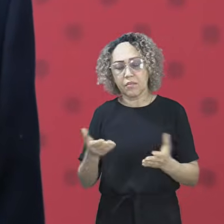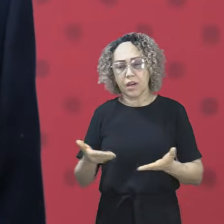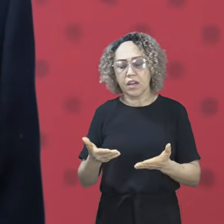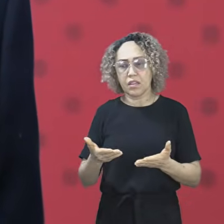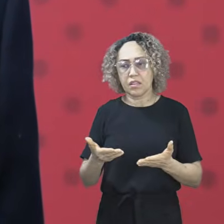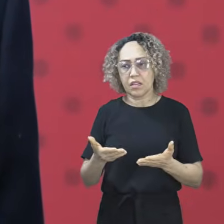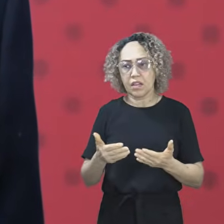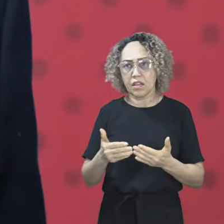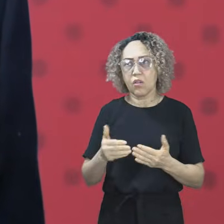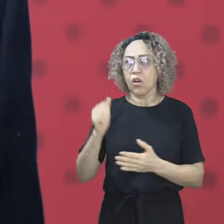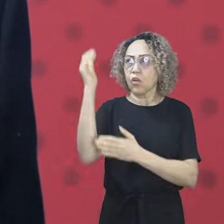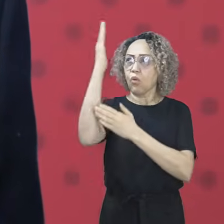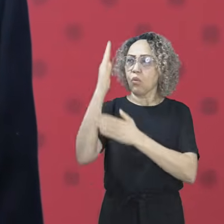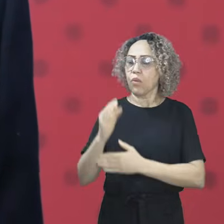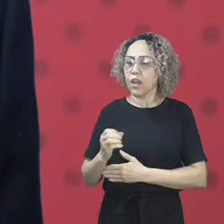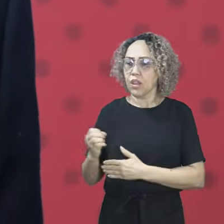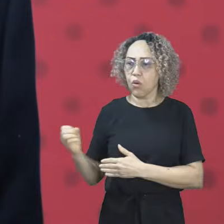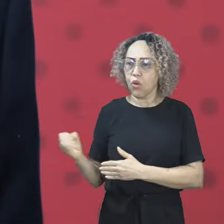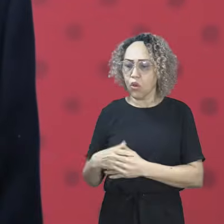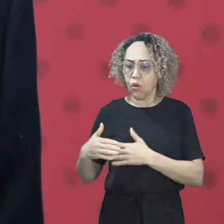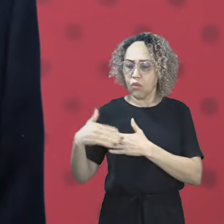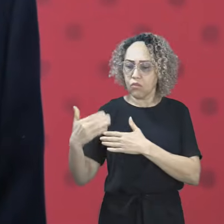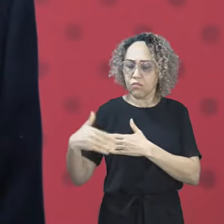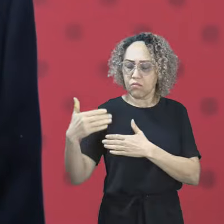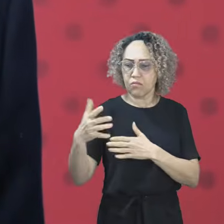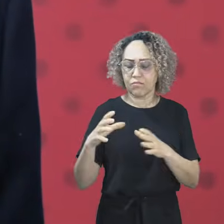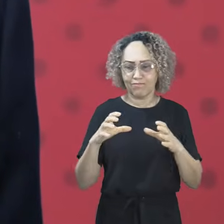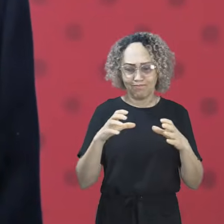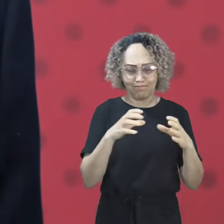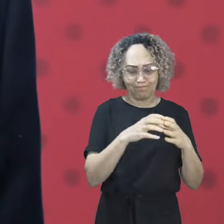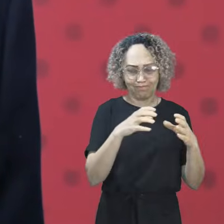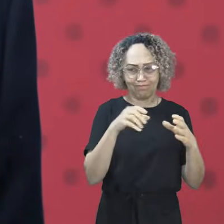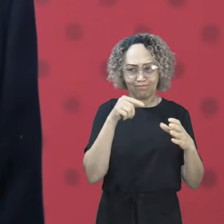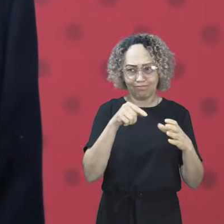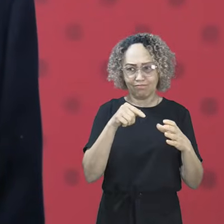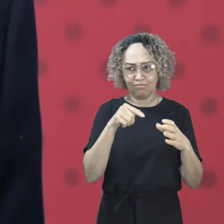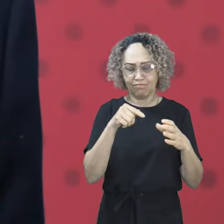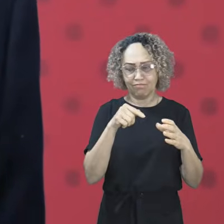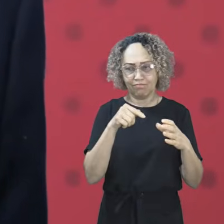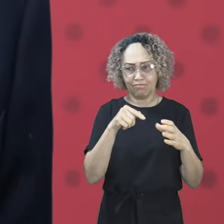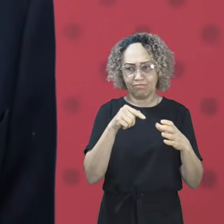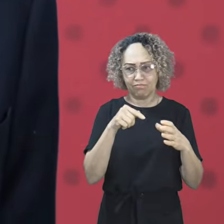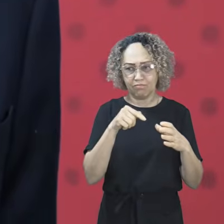Brasil, ela sozinha detém, pelo menos os votos de